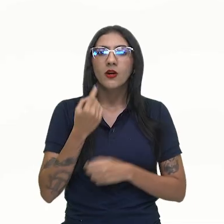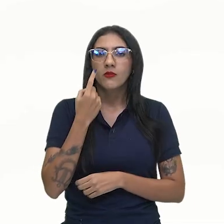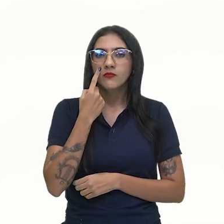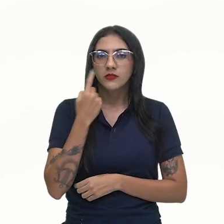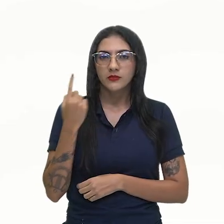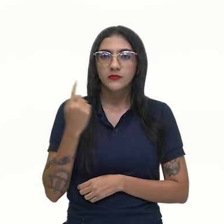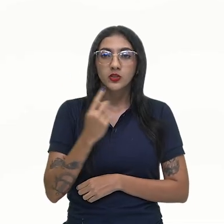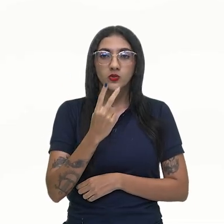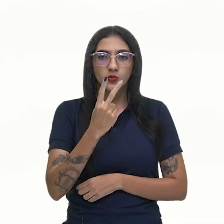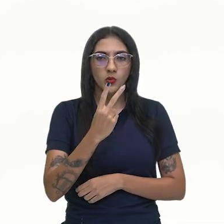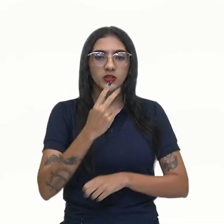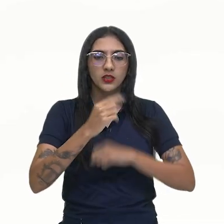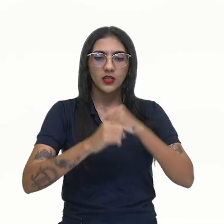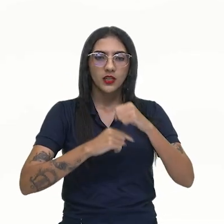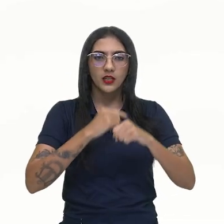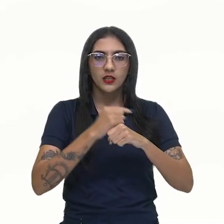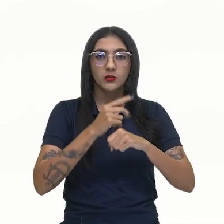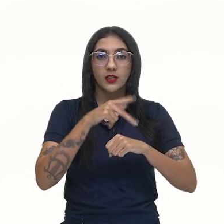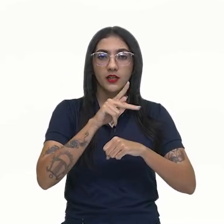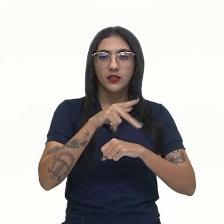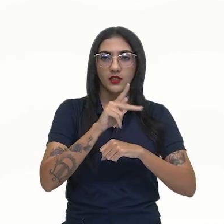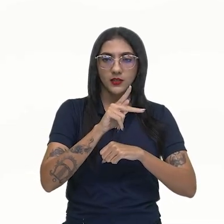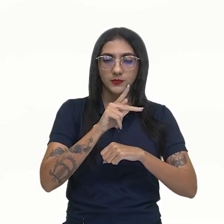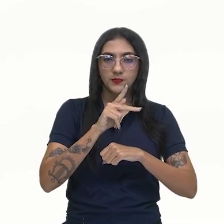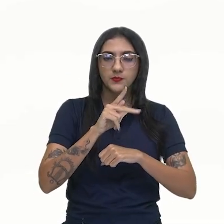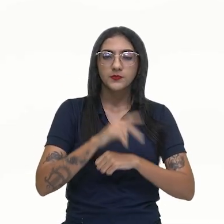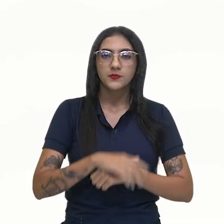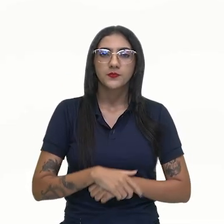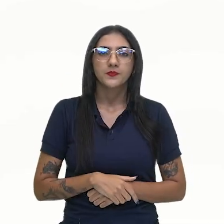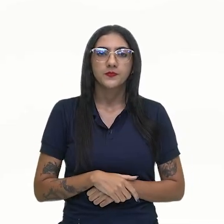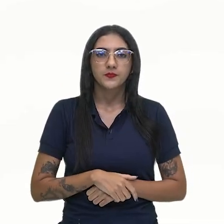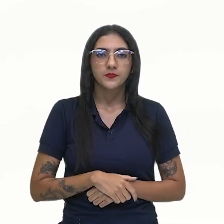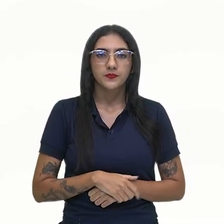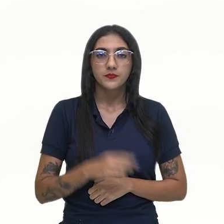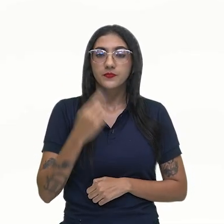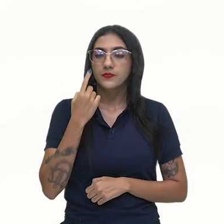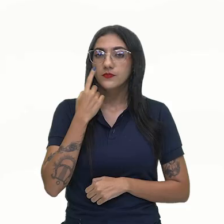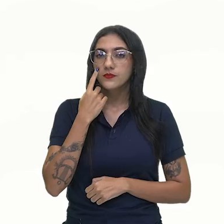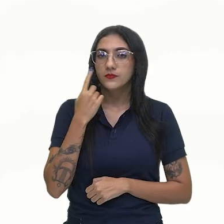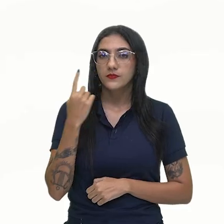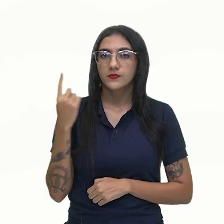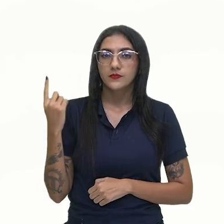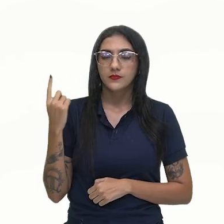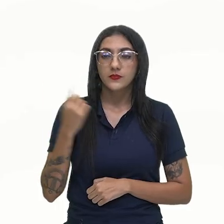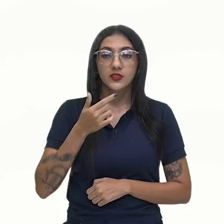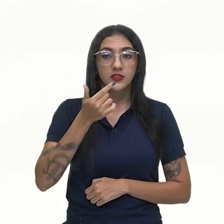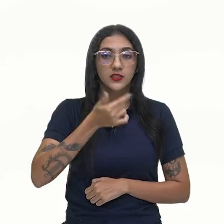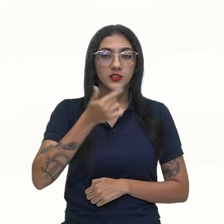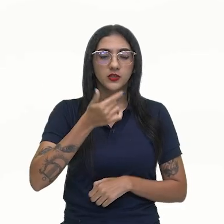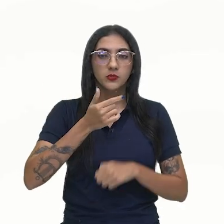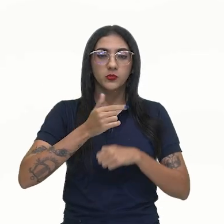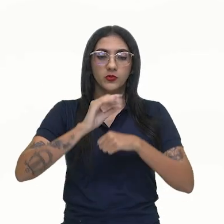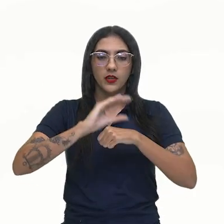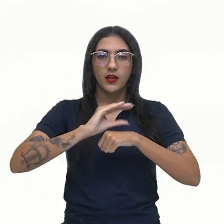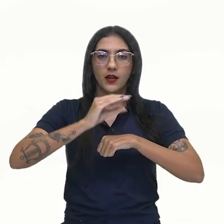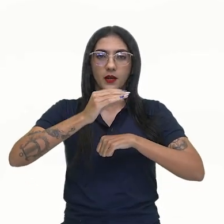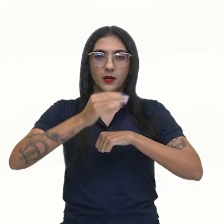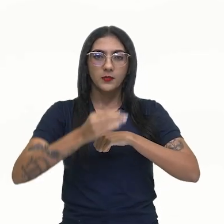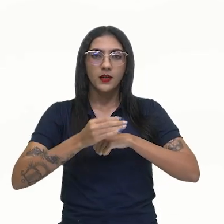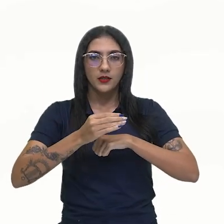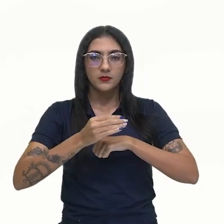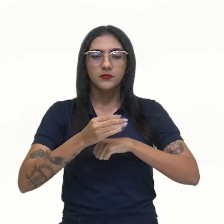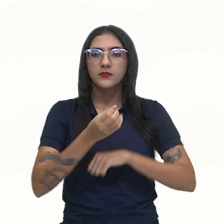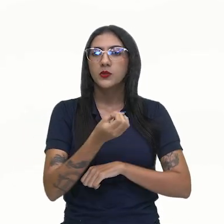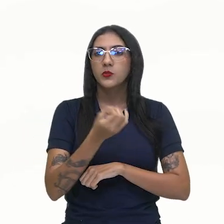2 elétrons na camada K, que é essa aqui. Ó, aqui tem 2 e 2, quer dizer que é a segunda camada. Ó. Então, tem